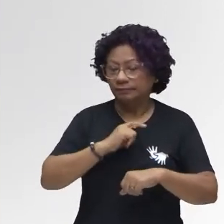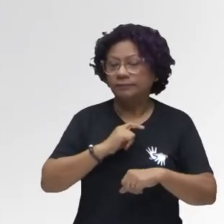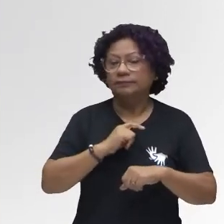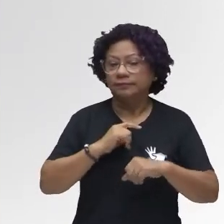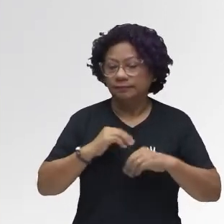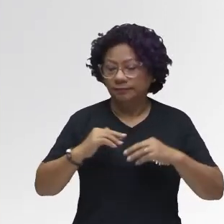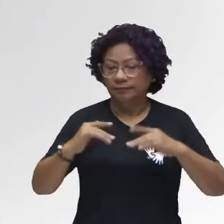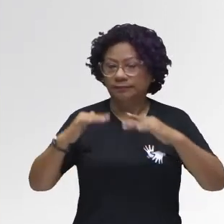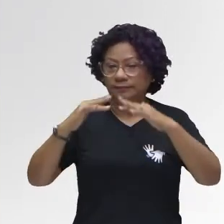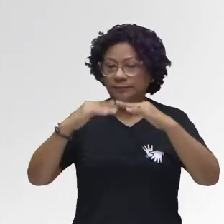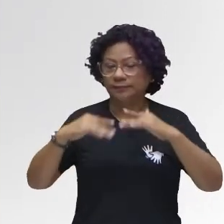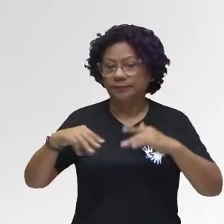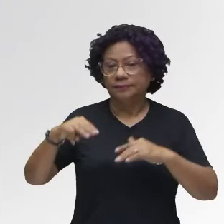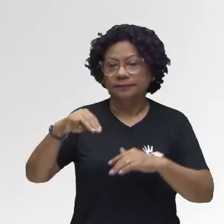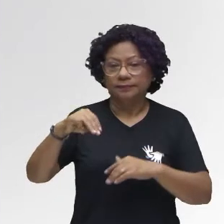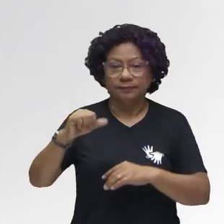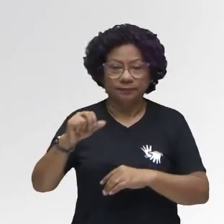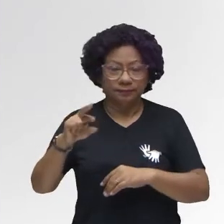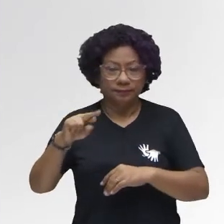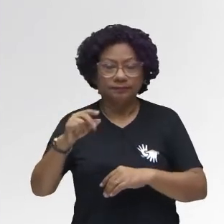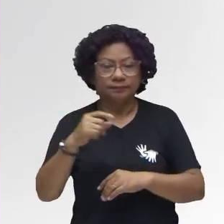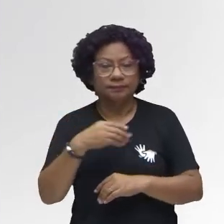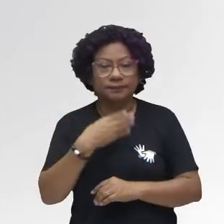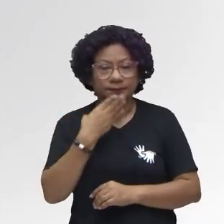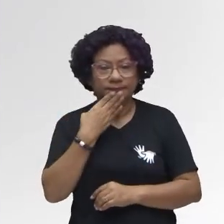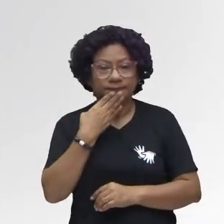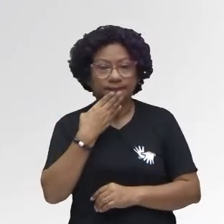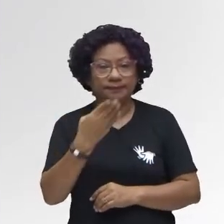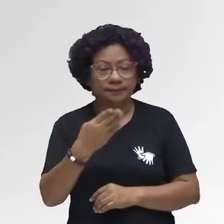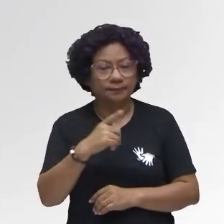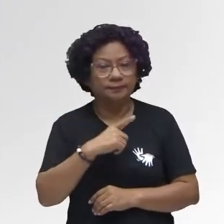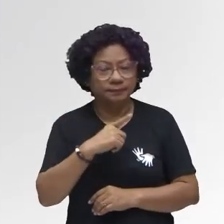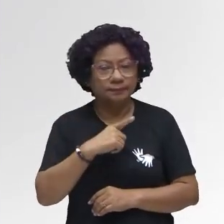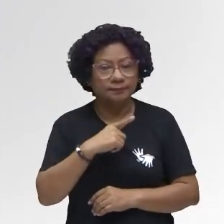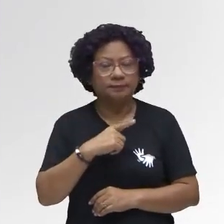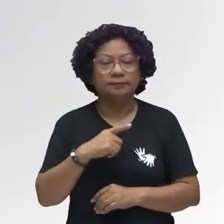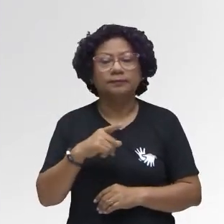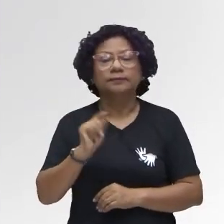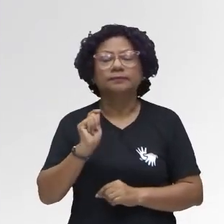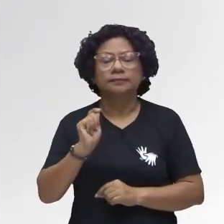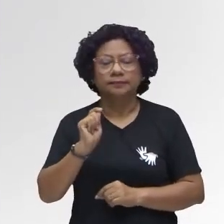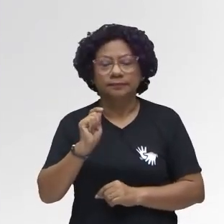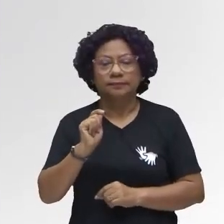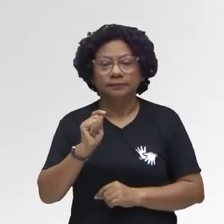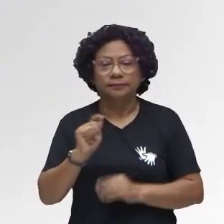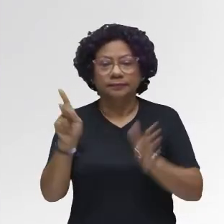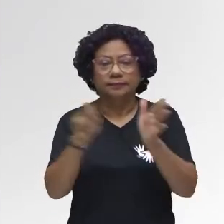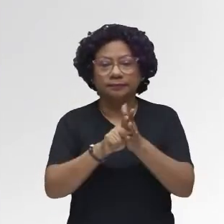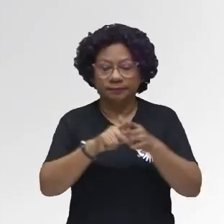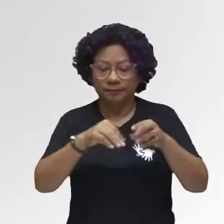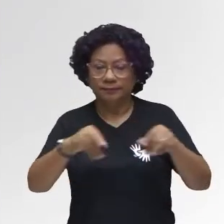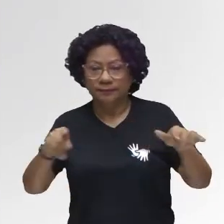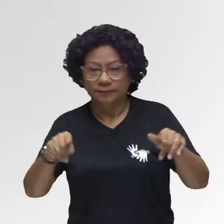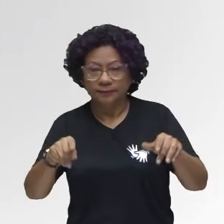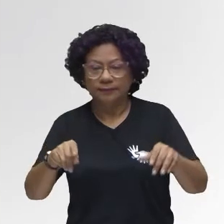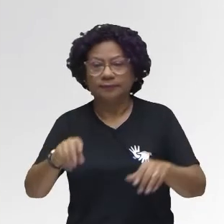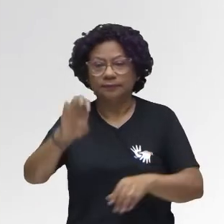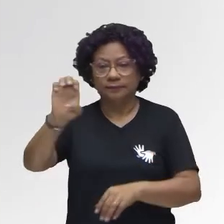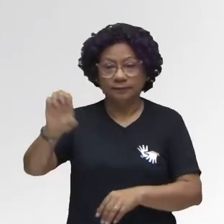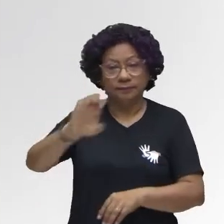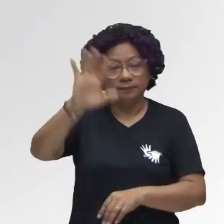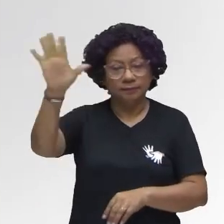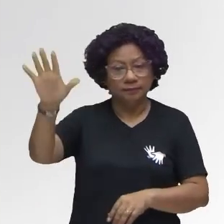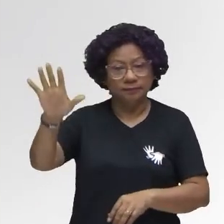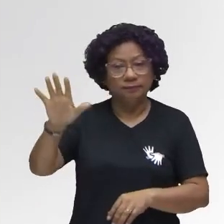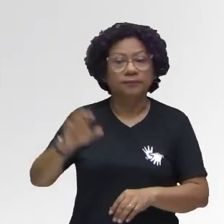cana, mas eram de ocupações europeias, e tudo isso para a produção de açúcar. Então, o Brasil,